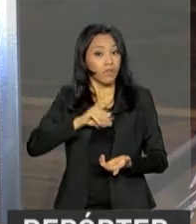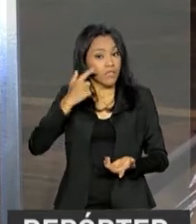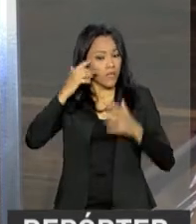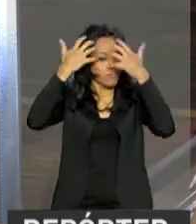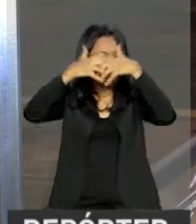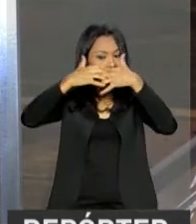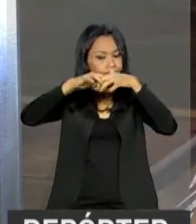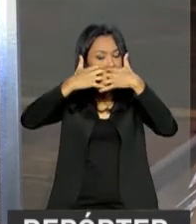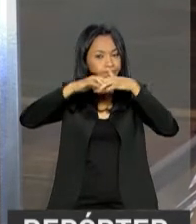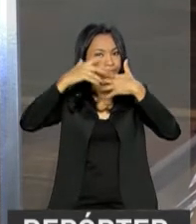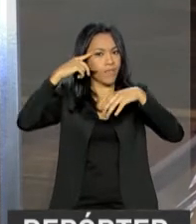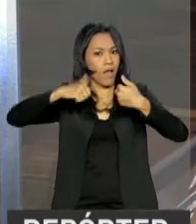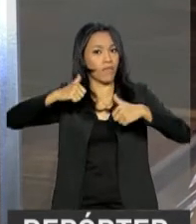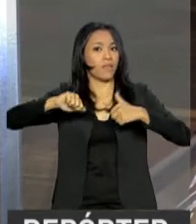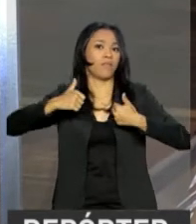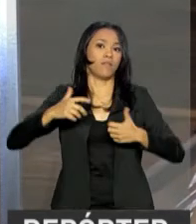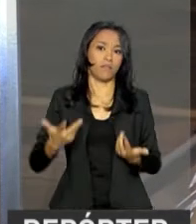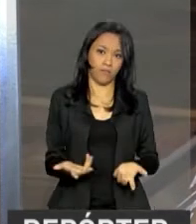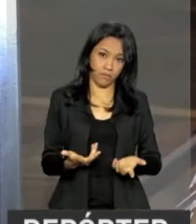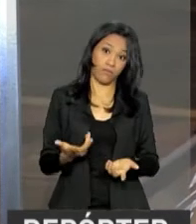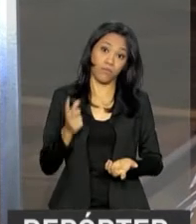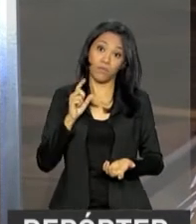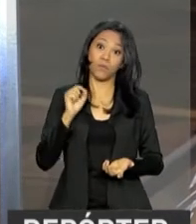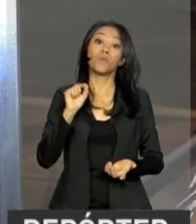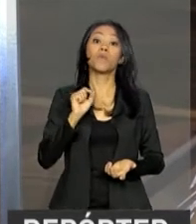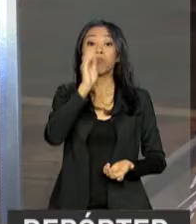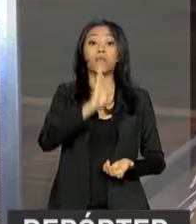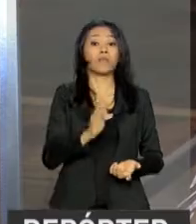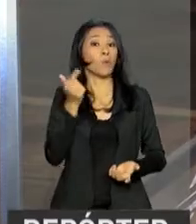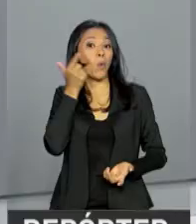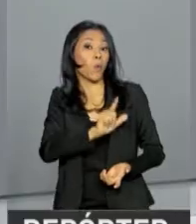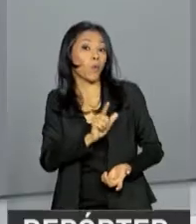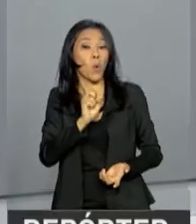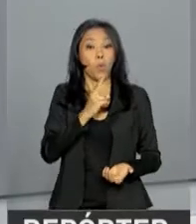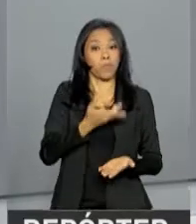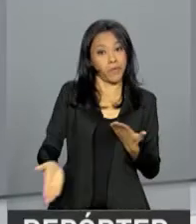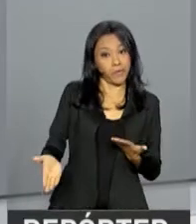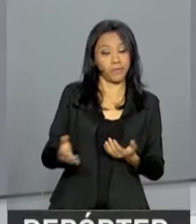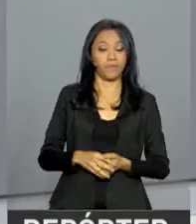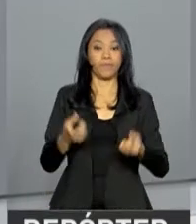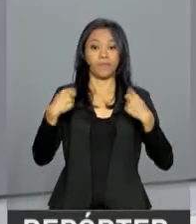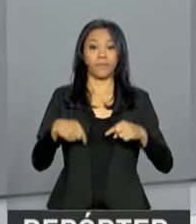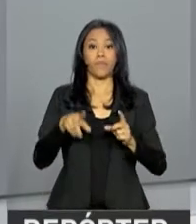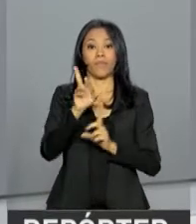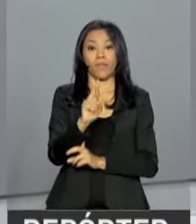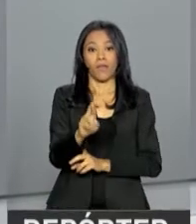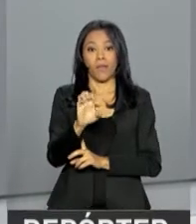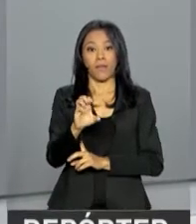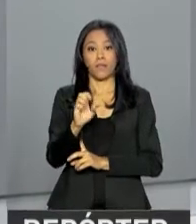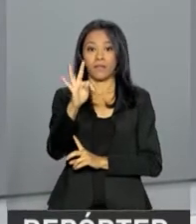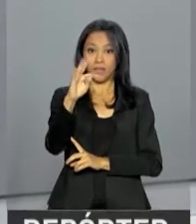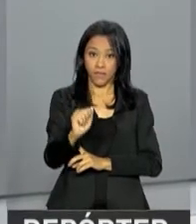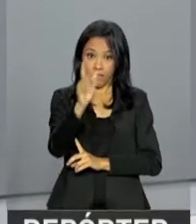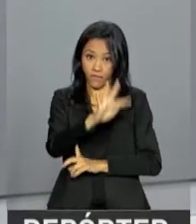de vista de novo a do brasil terra a alta é perder a receita federal informou que até